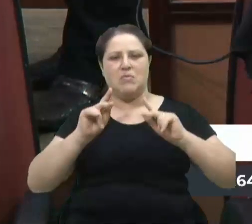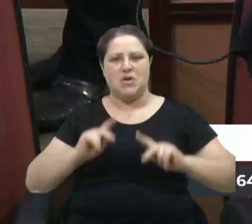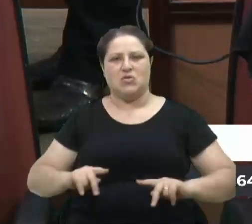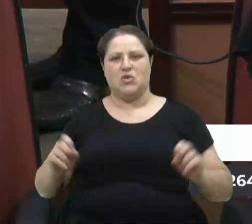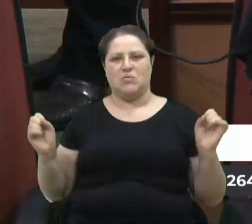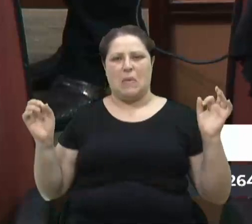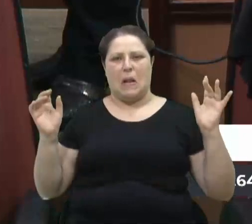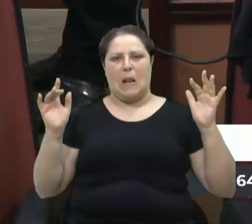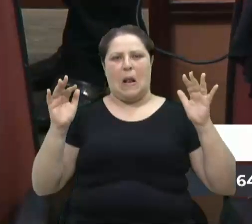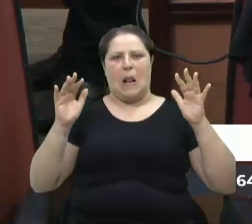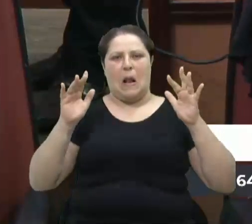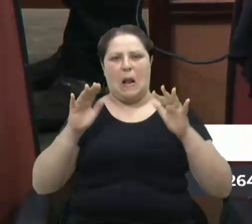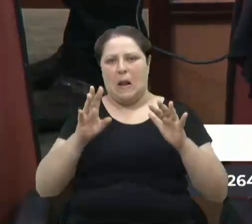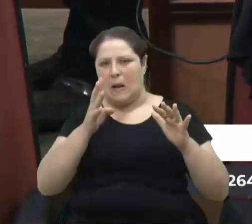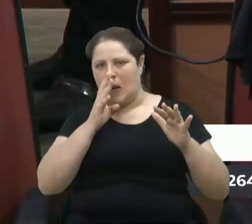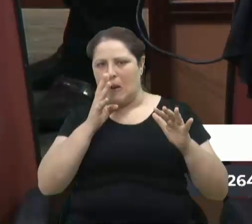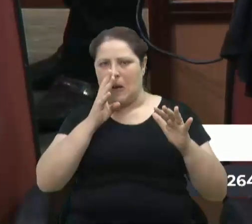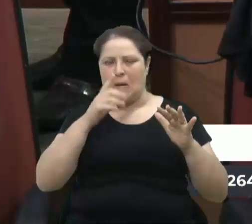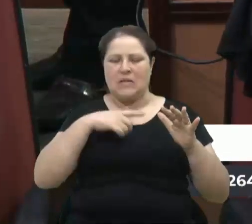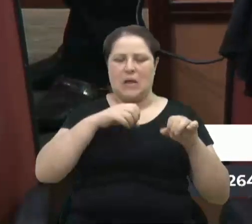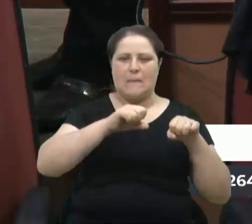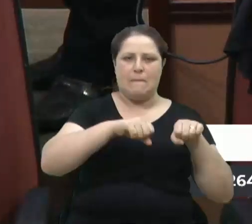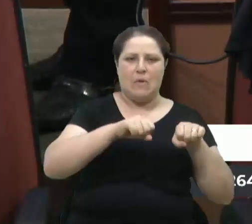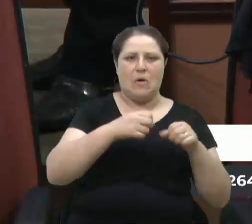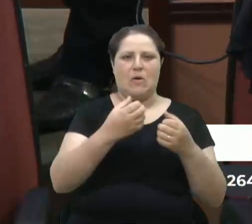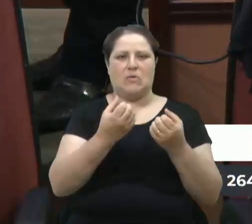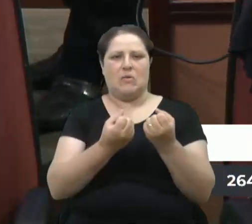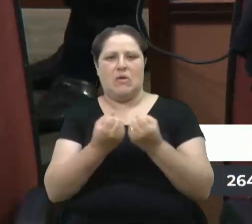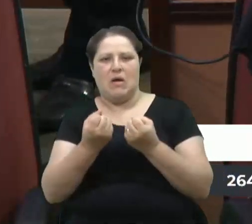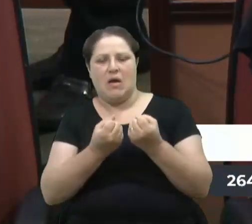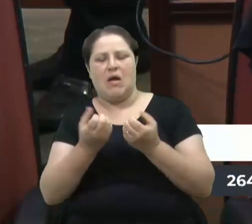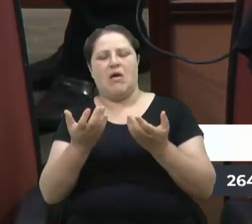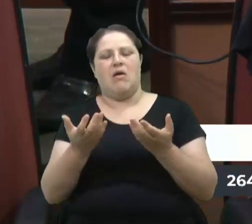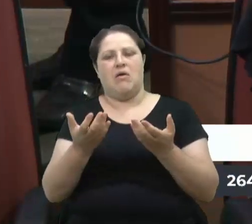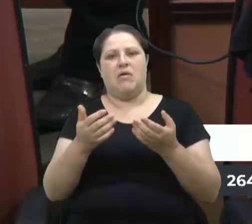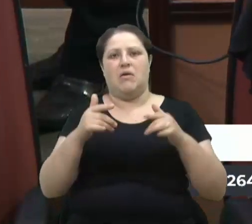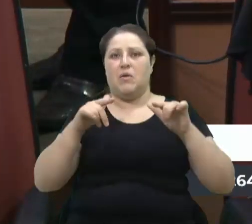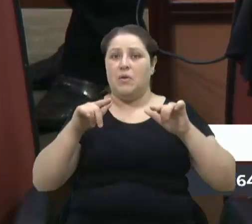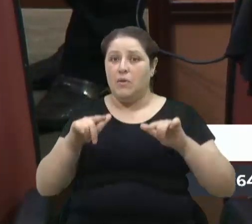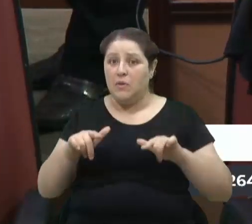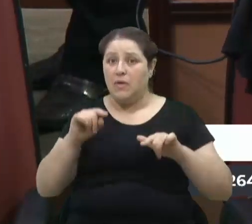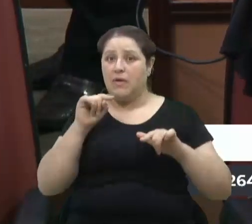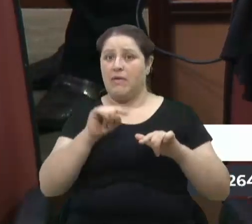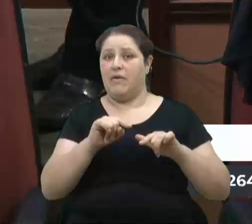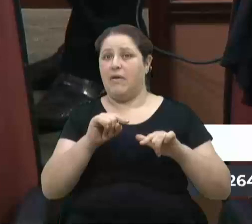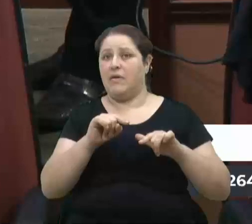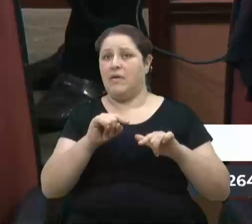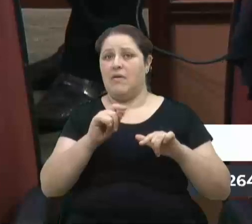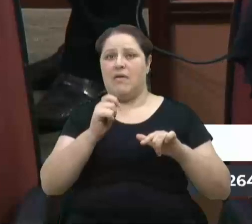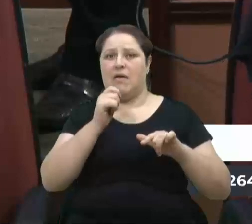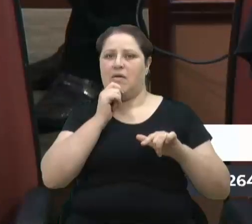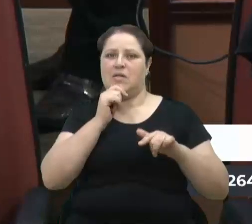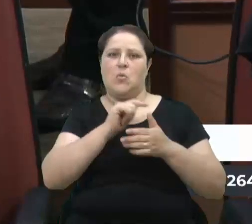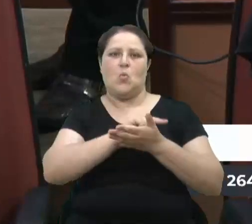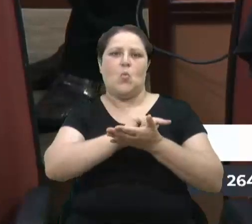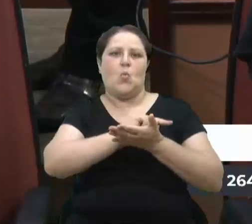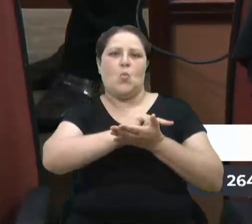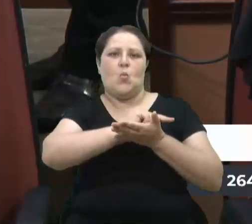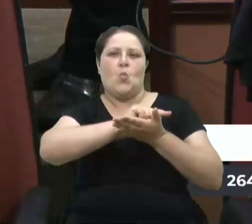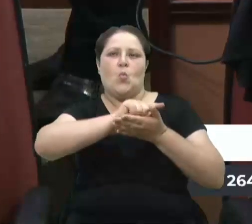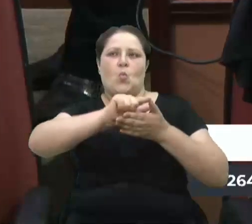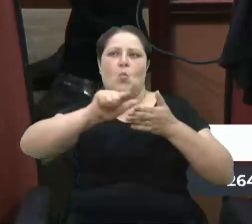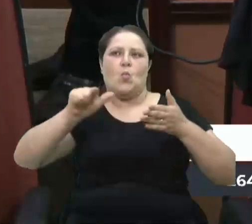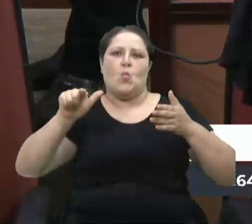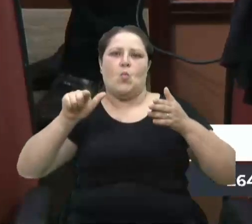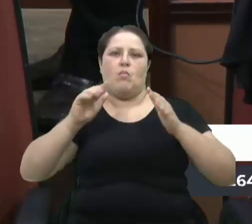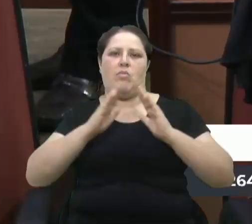motos, carros, e fazendo racha. E embora seja um local que, teoricamente, né, não esteja ainda habitado, não tenha casas, mas